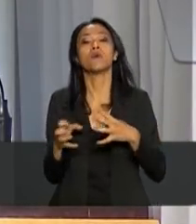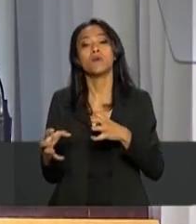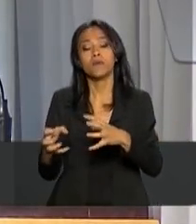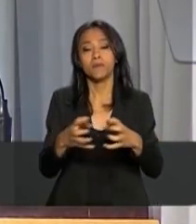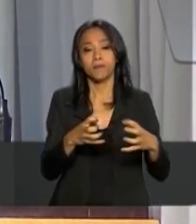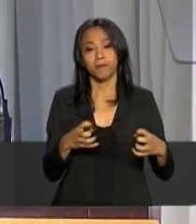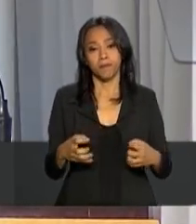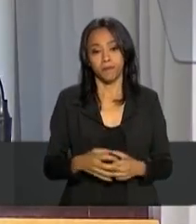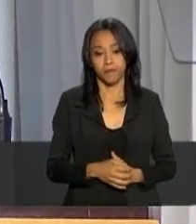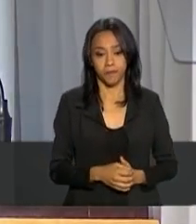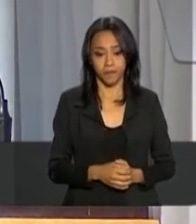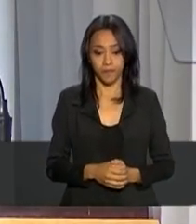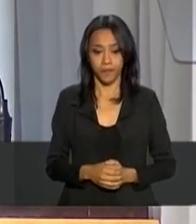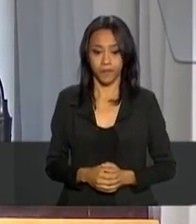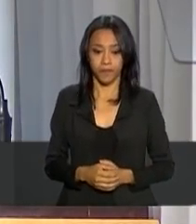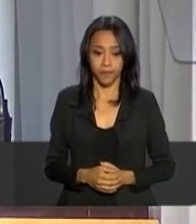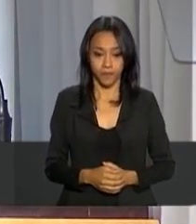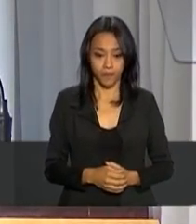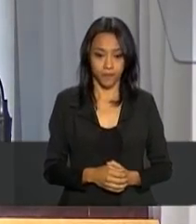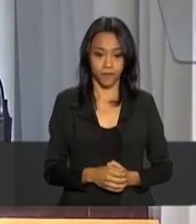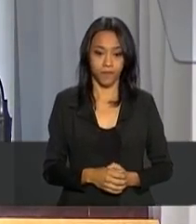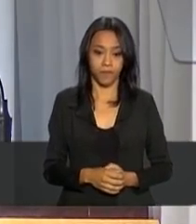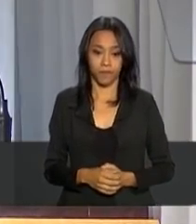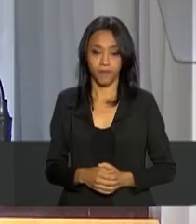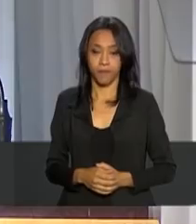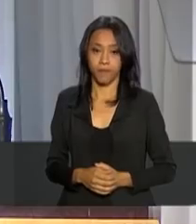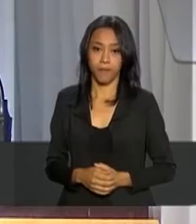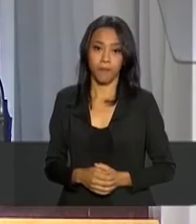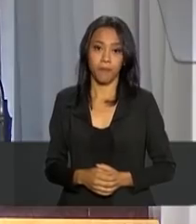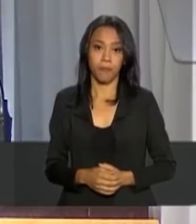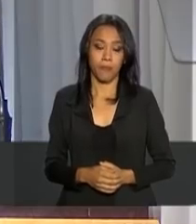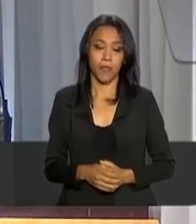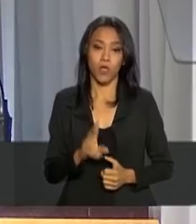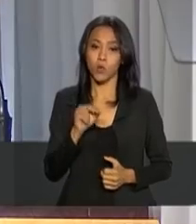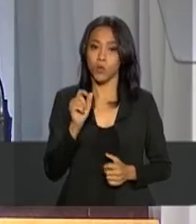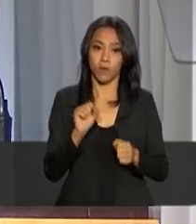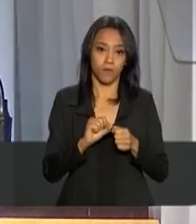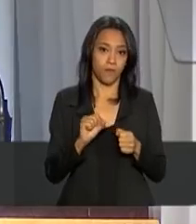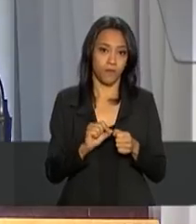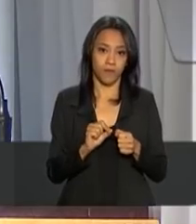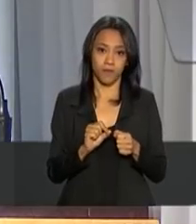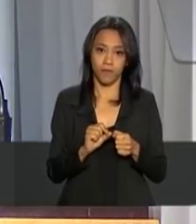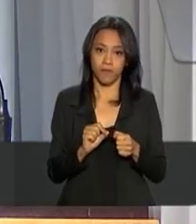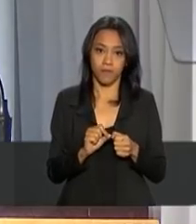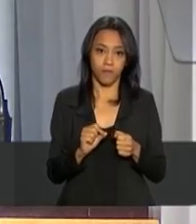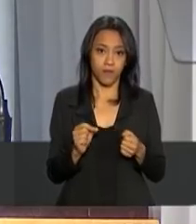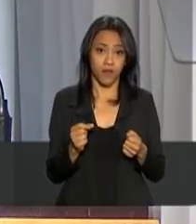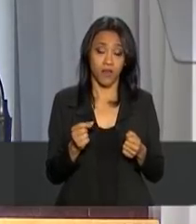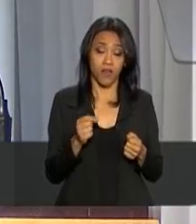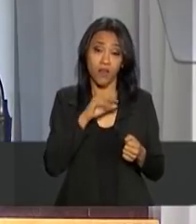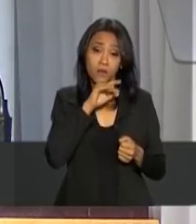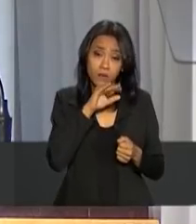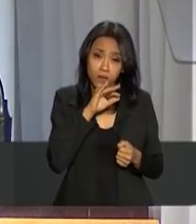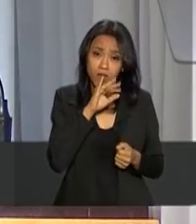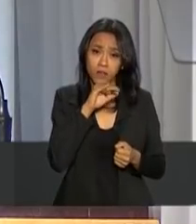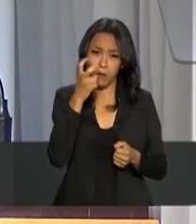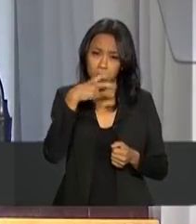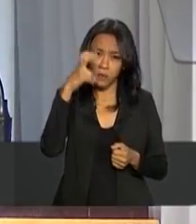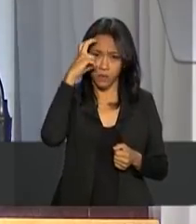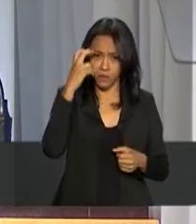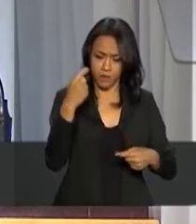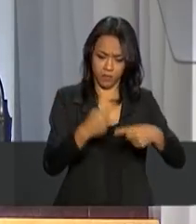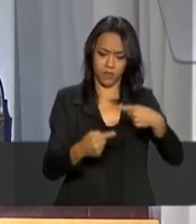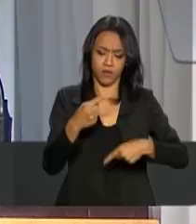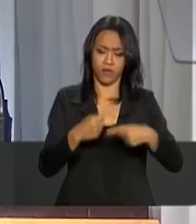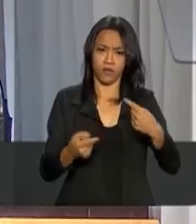Breca, a Cida e todos nós aqui, nunca fizemos isso, porque é ruim para a cultura política do país você chegar